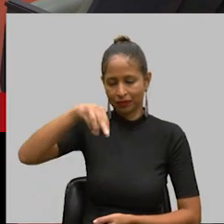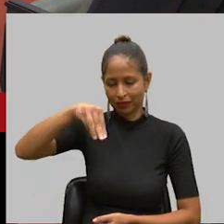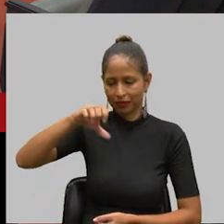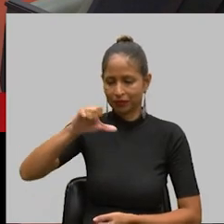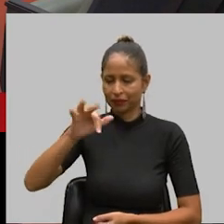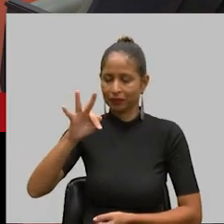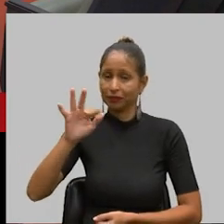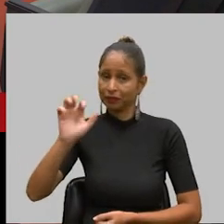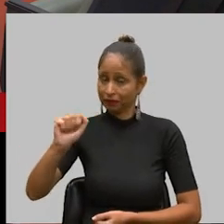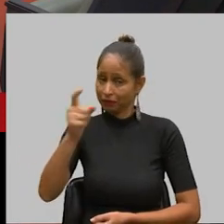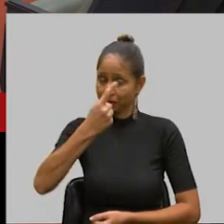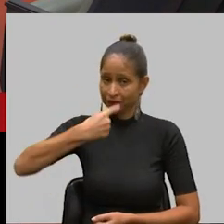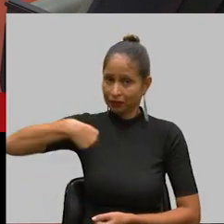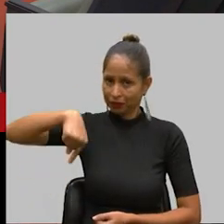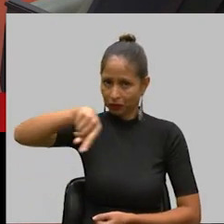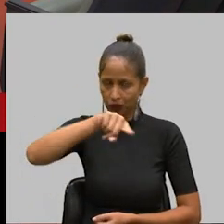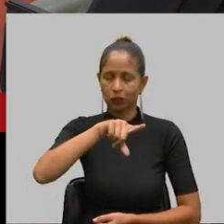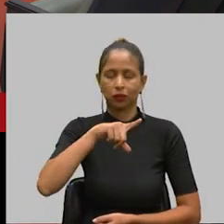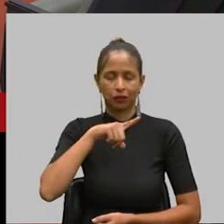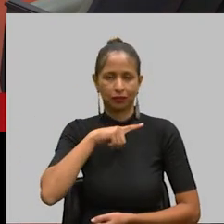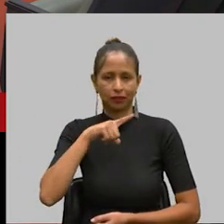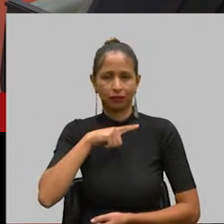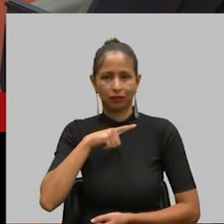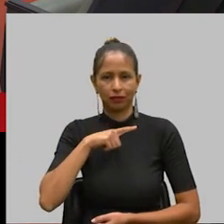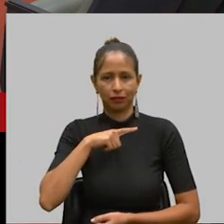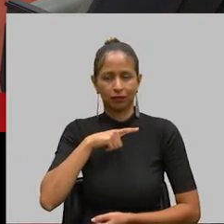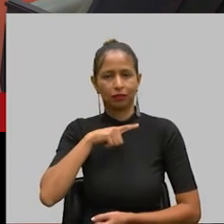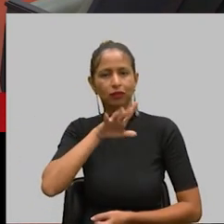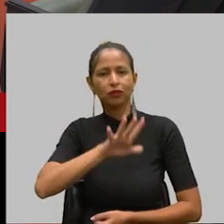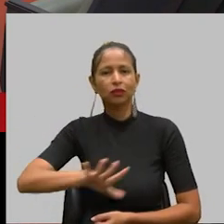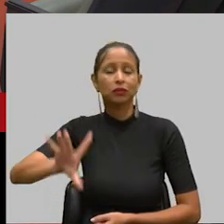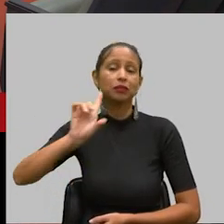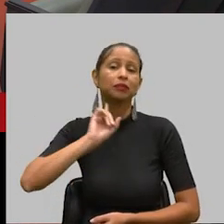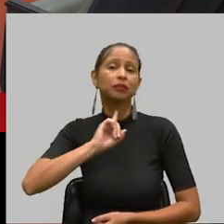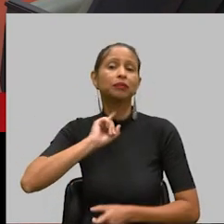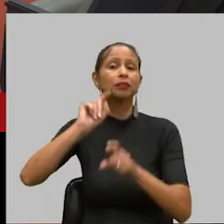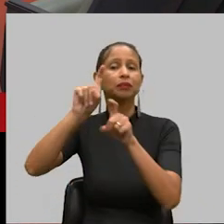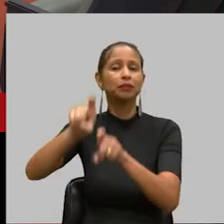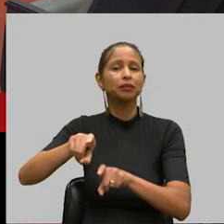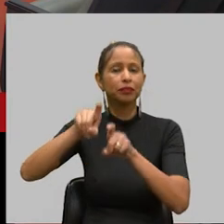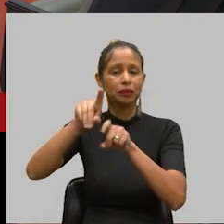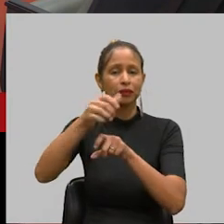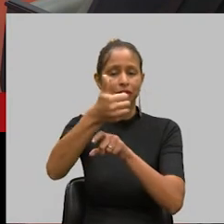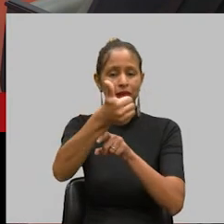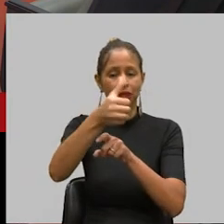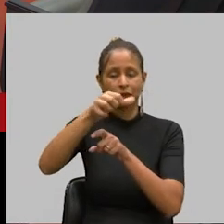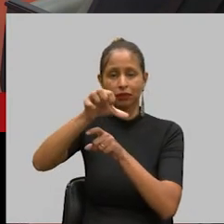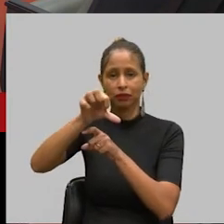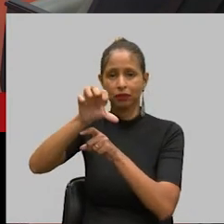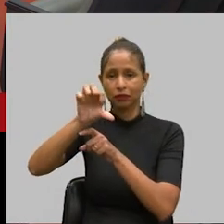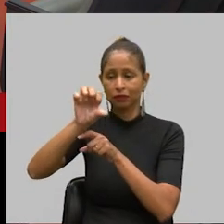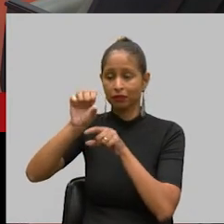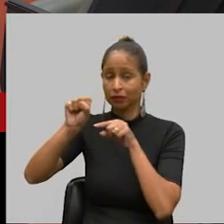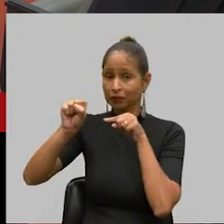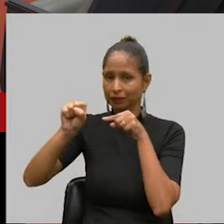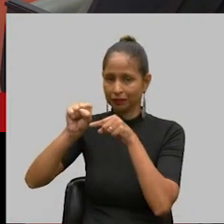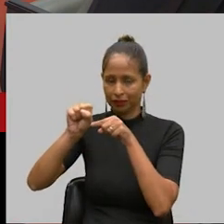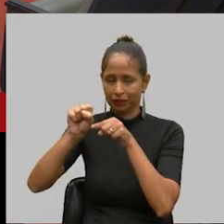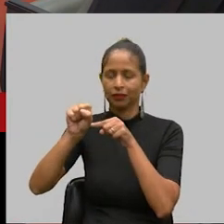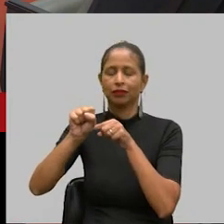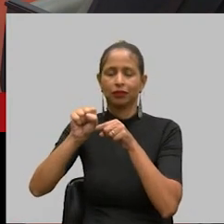dizer que nós com pomos a rede mineira da Educação do campo desde 1998